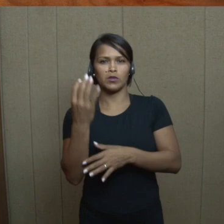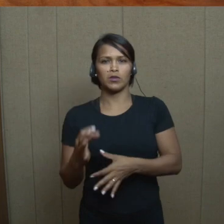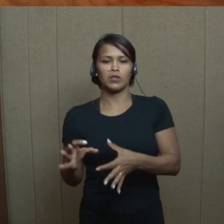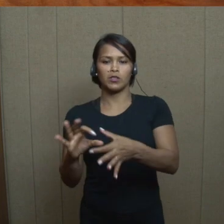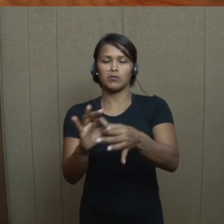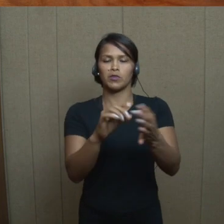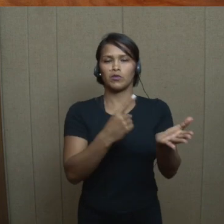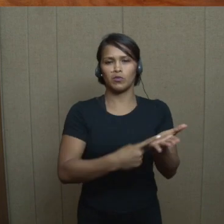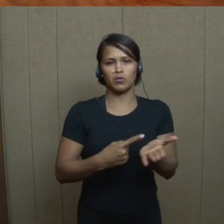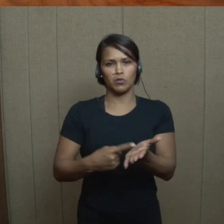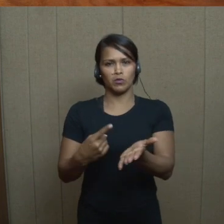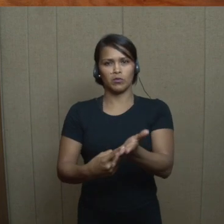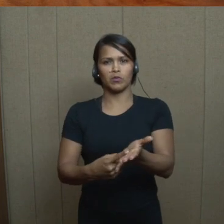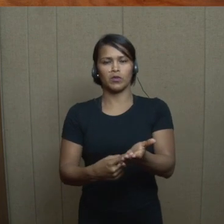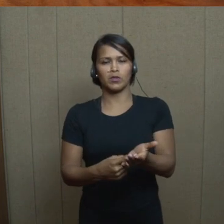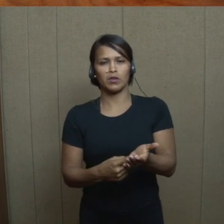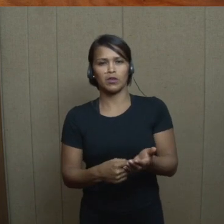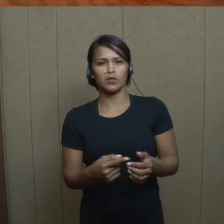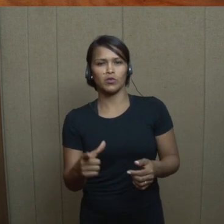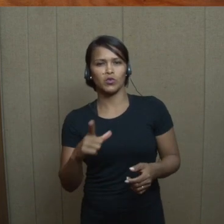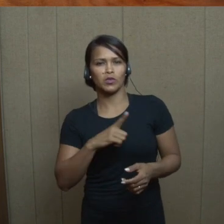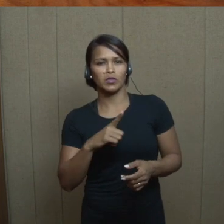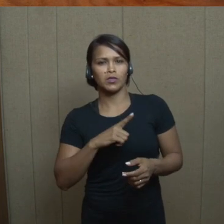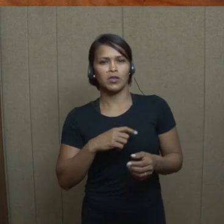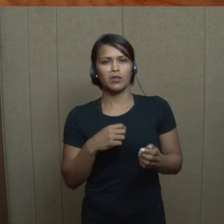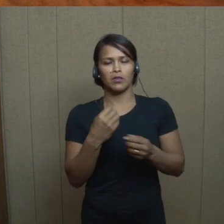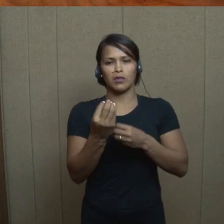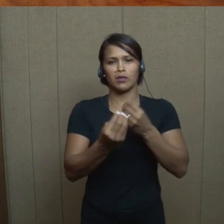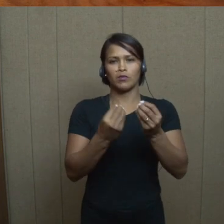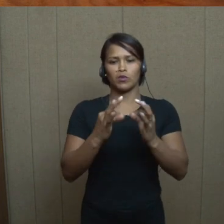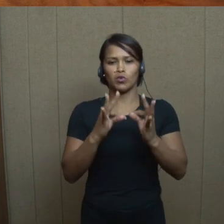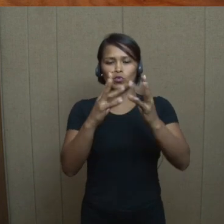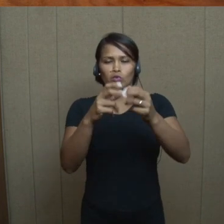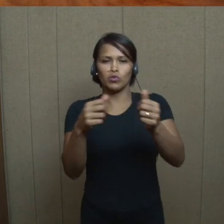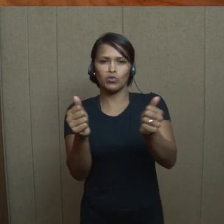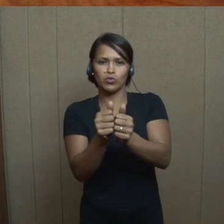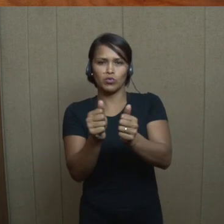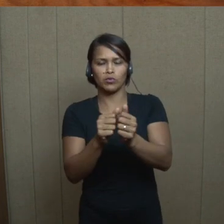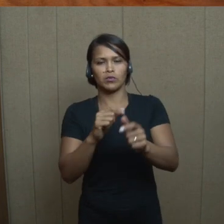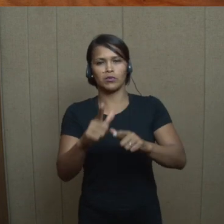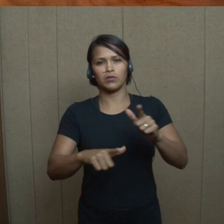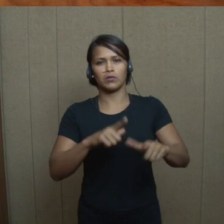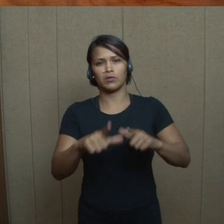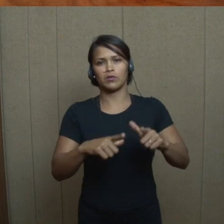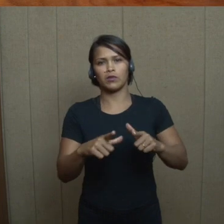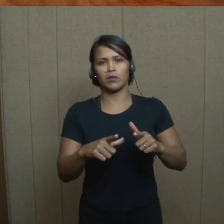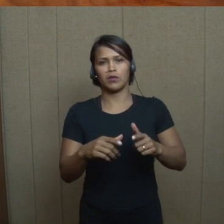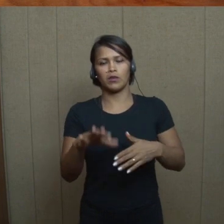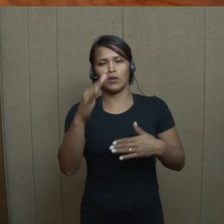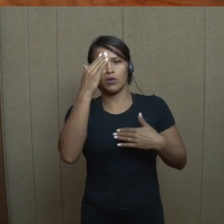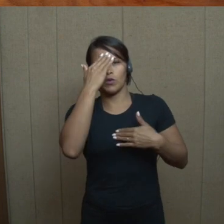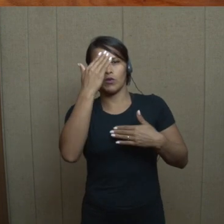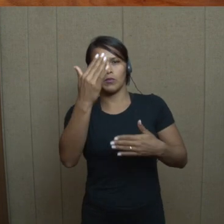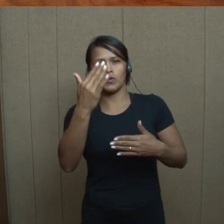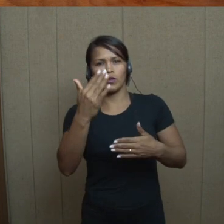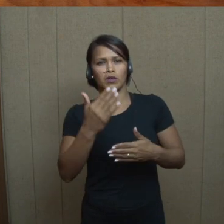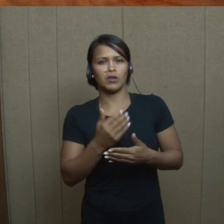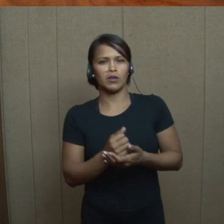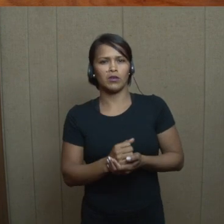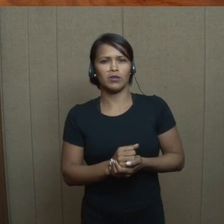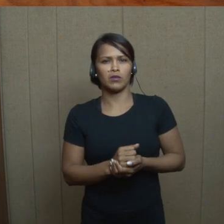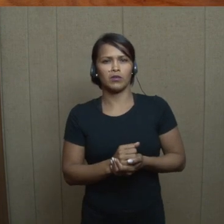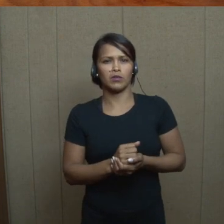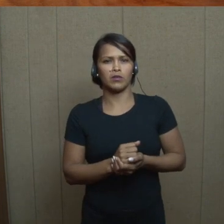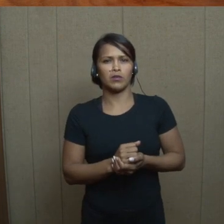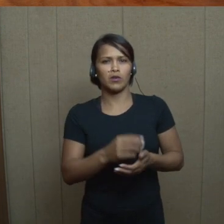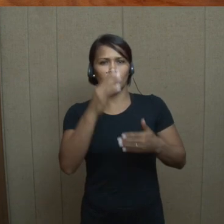bom trabalho com todas as instituições. Por isso, muito obrigado. Obrigado ao Kenneth, da Nóbrega. Claro,